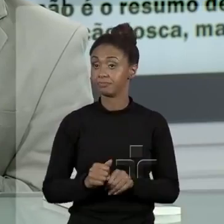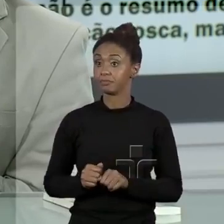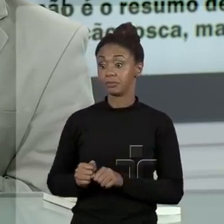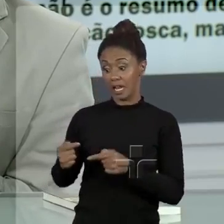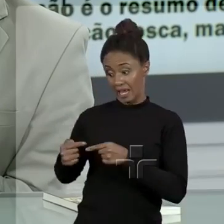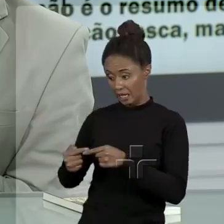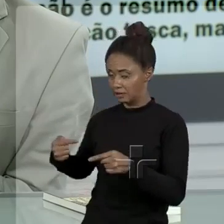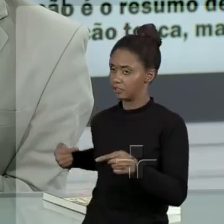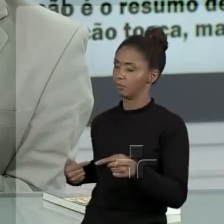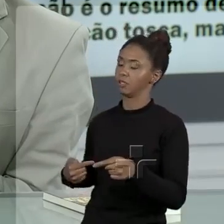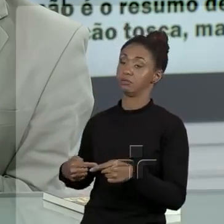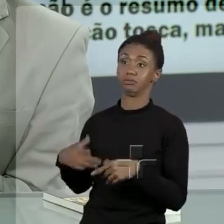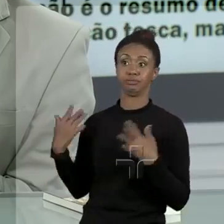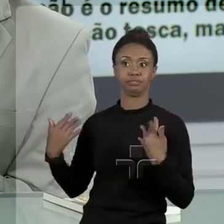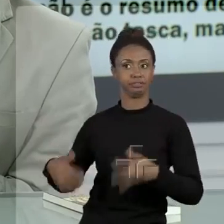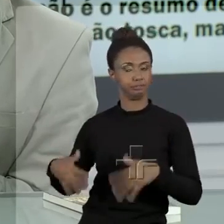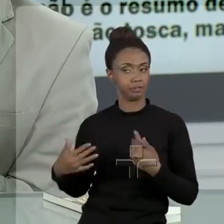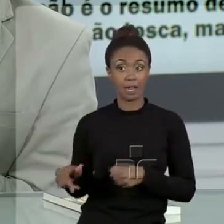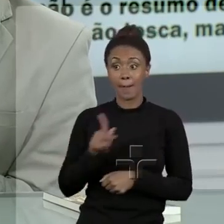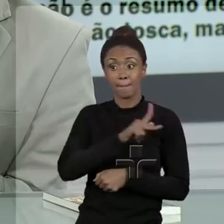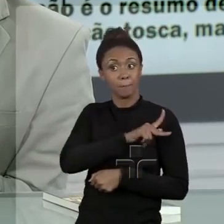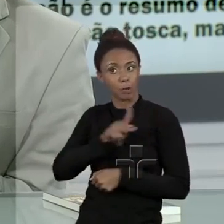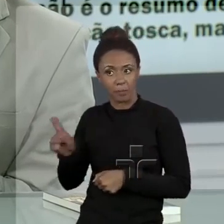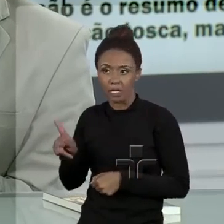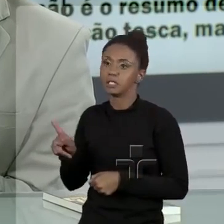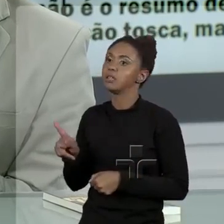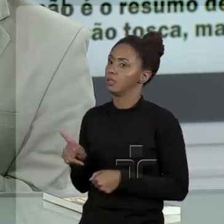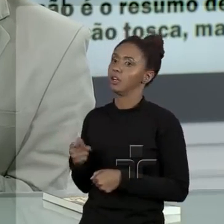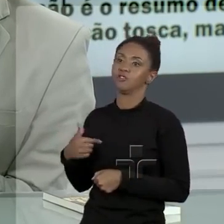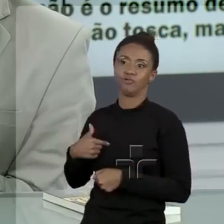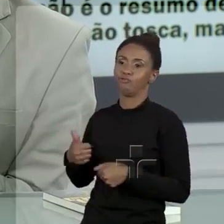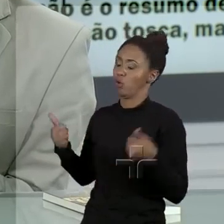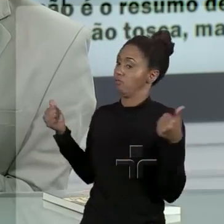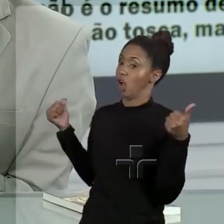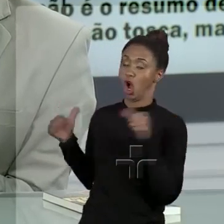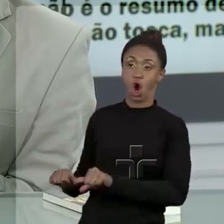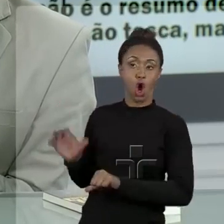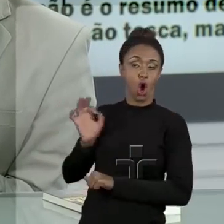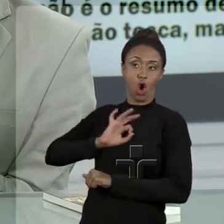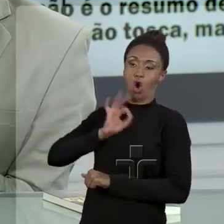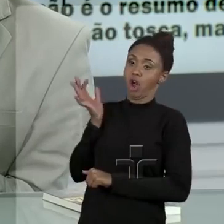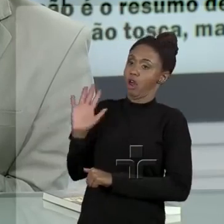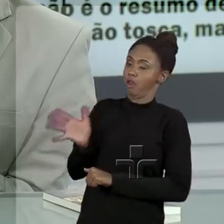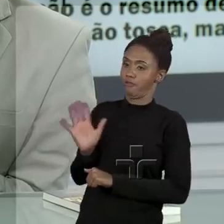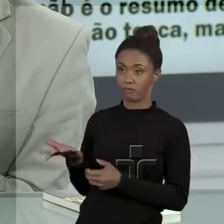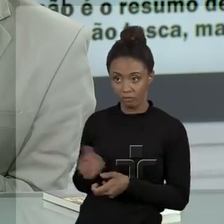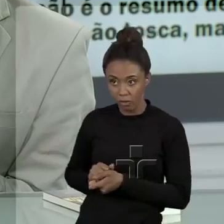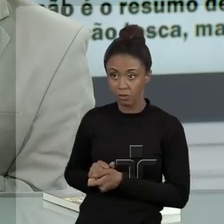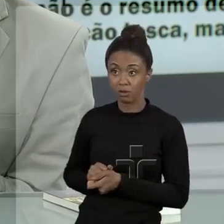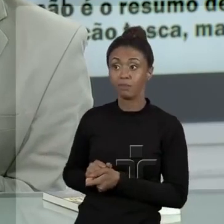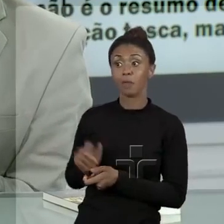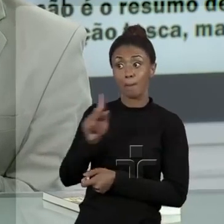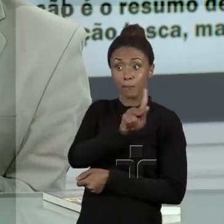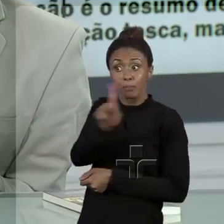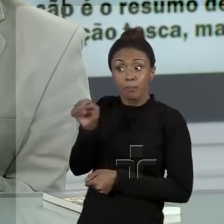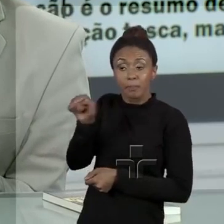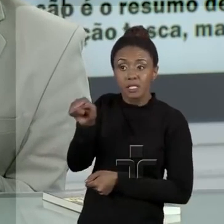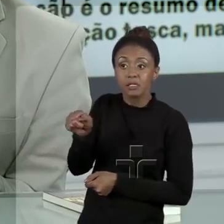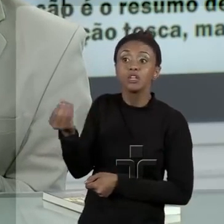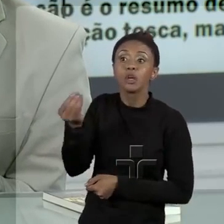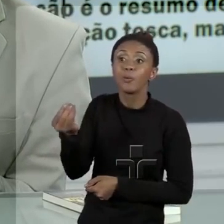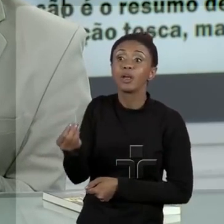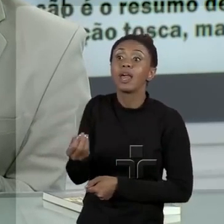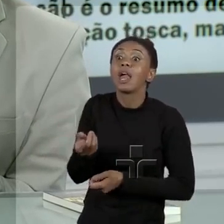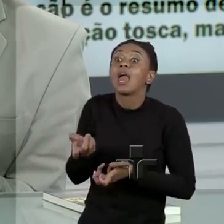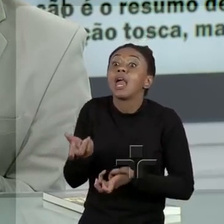essa semana foi trágica para o presidente. Eu sou otimista com o país, mas não com o presidente. porque ele quis ver a prova do INEP.